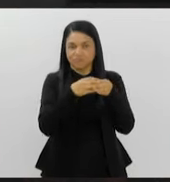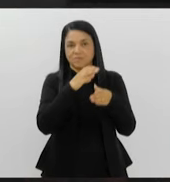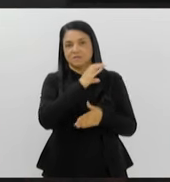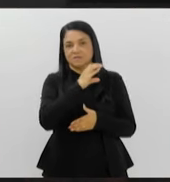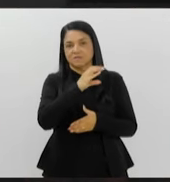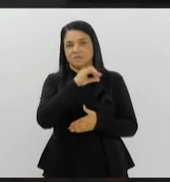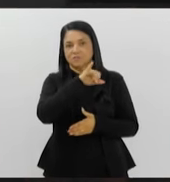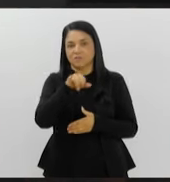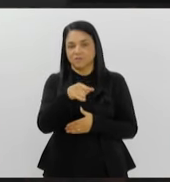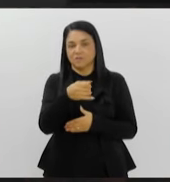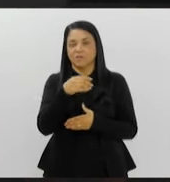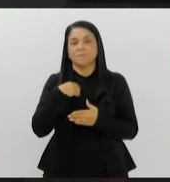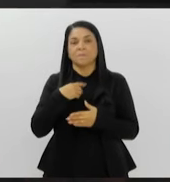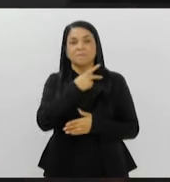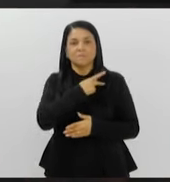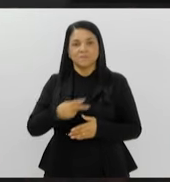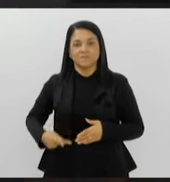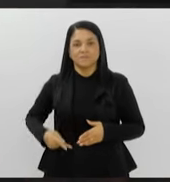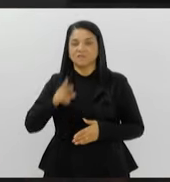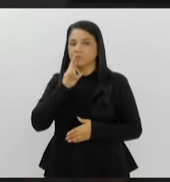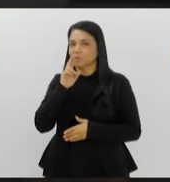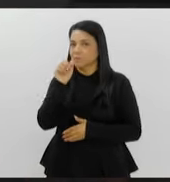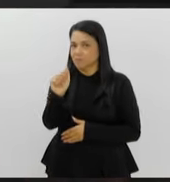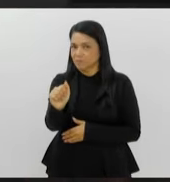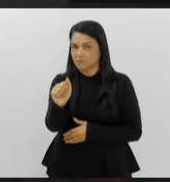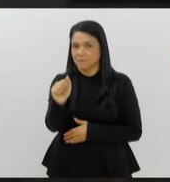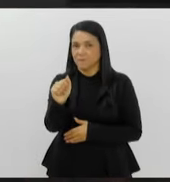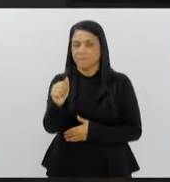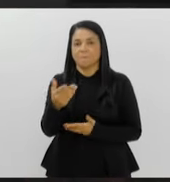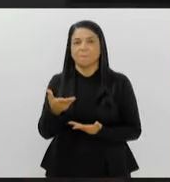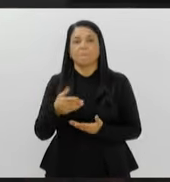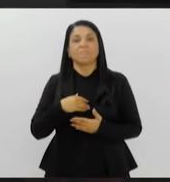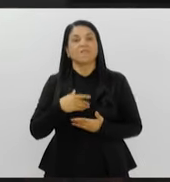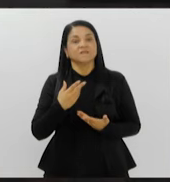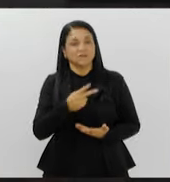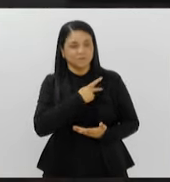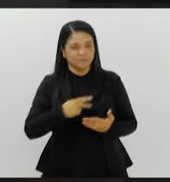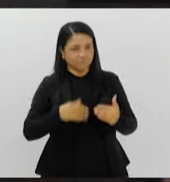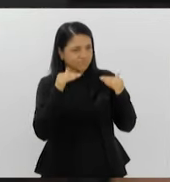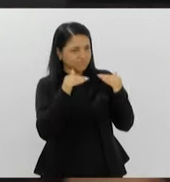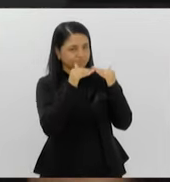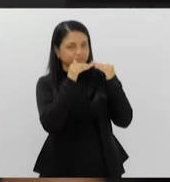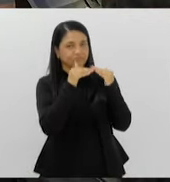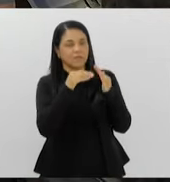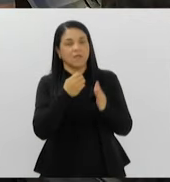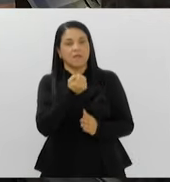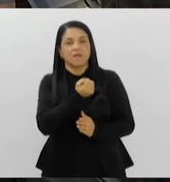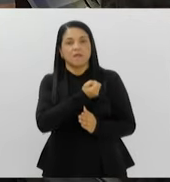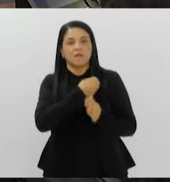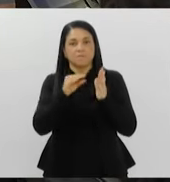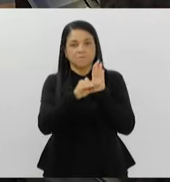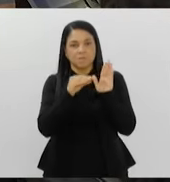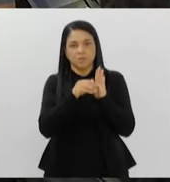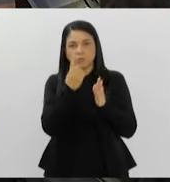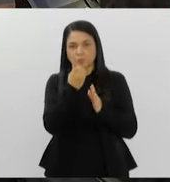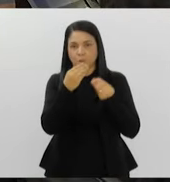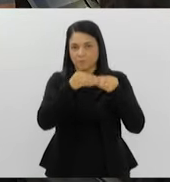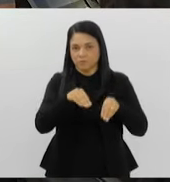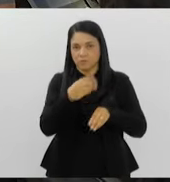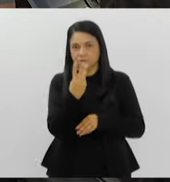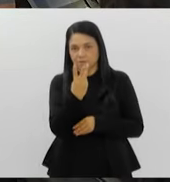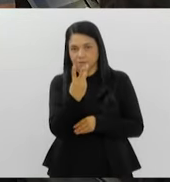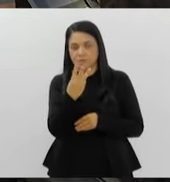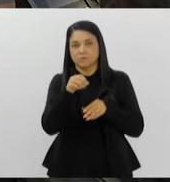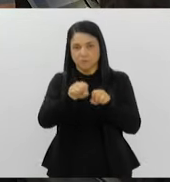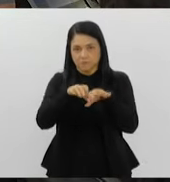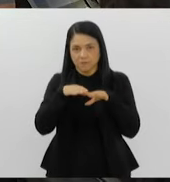e Justiça, nosso presidente, deputado Rodrigo Amorim. Senhor presidente, parecer é favorável à emenda número 2 de plenário, prejudicada a emenda 3 de plenário